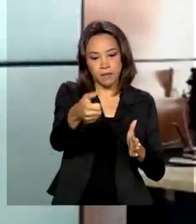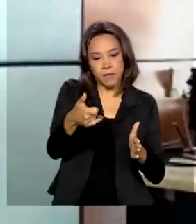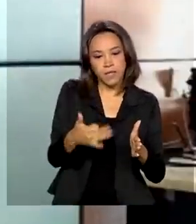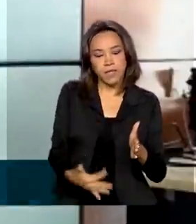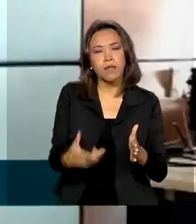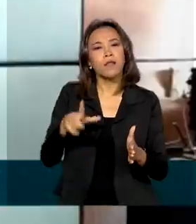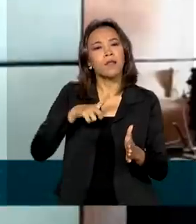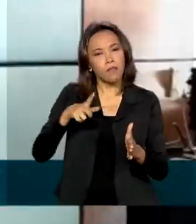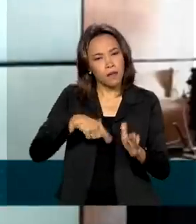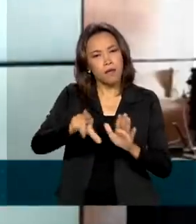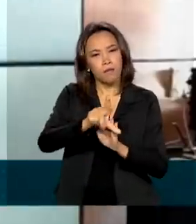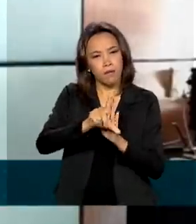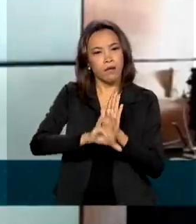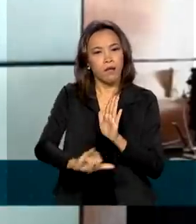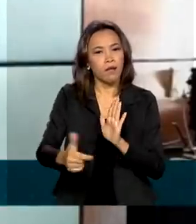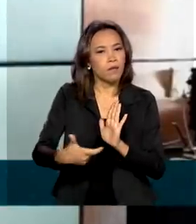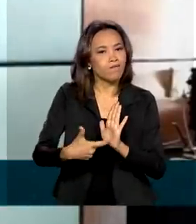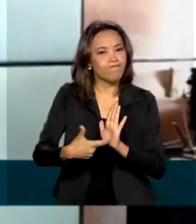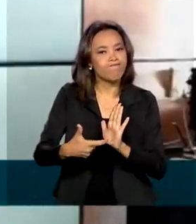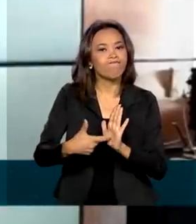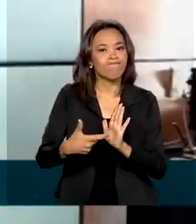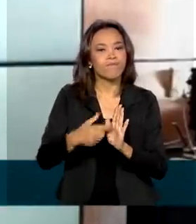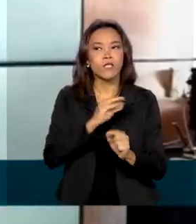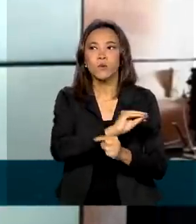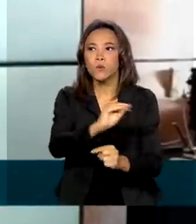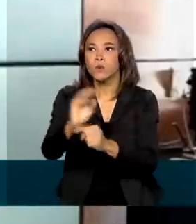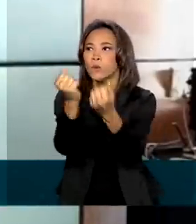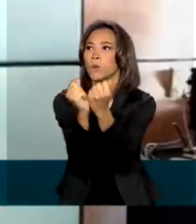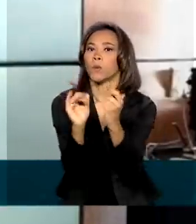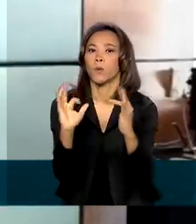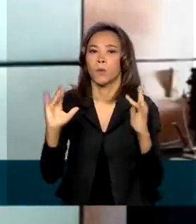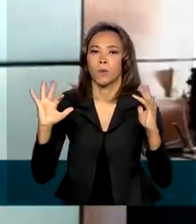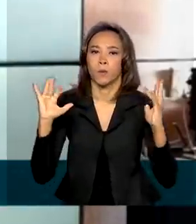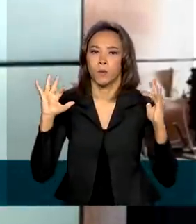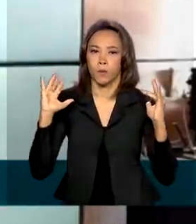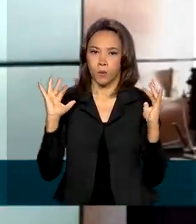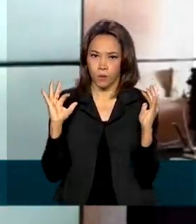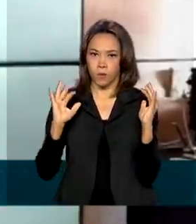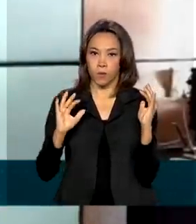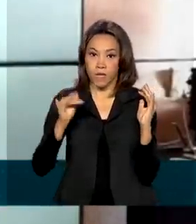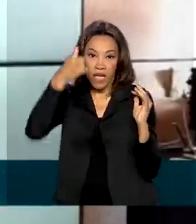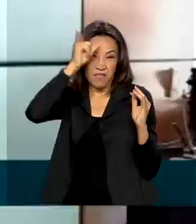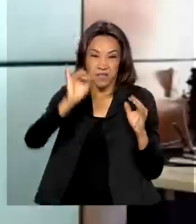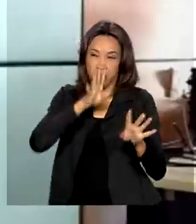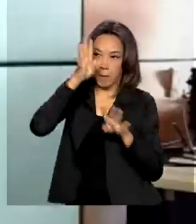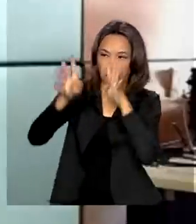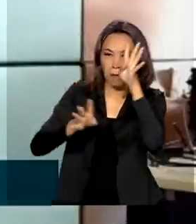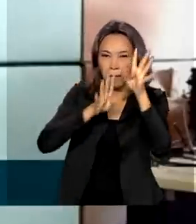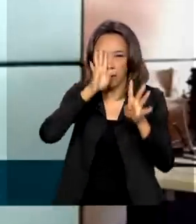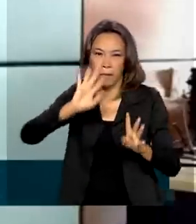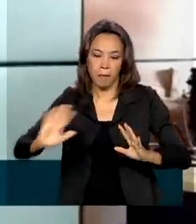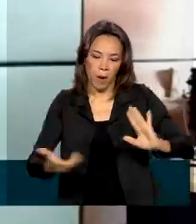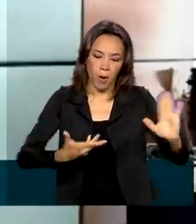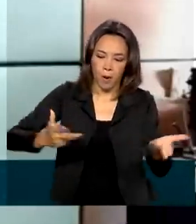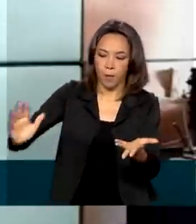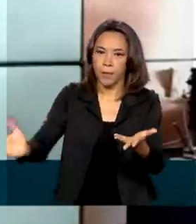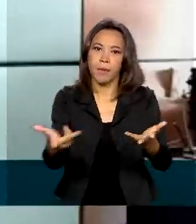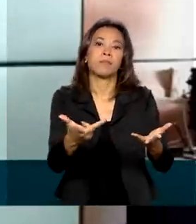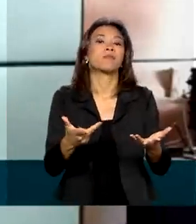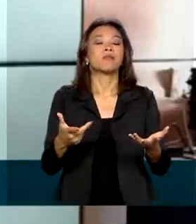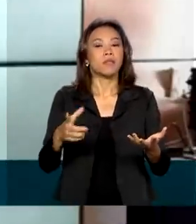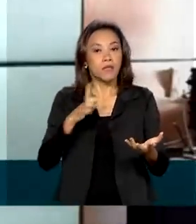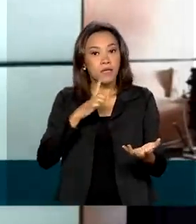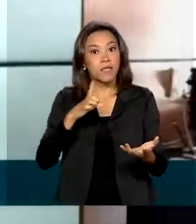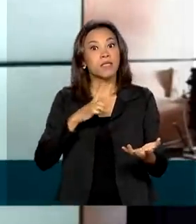uma legislação que defende e todos os pais querem acesso permitindo que nós estejamos um contexto